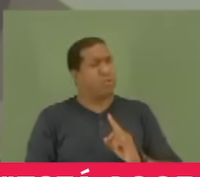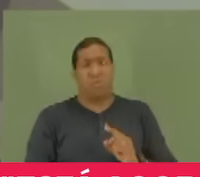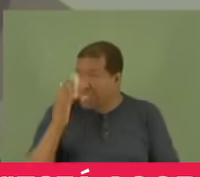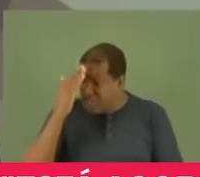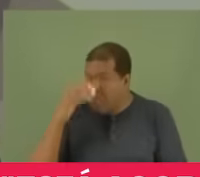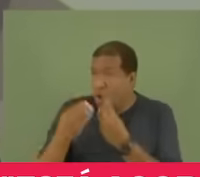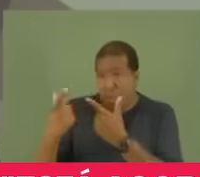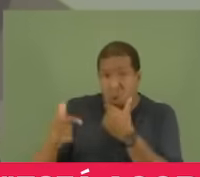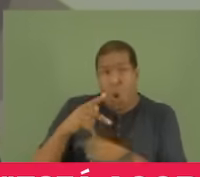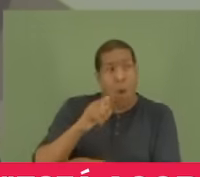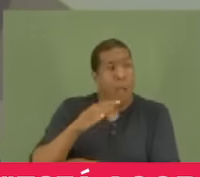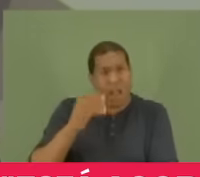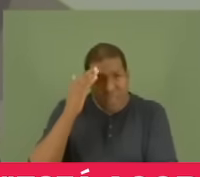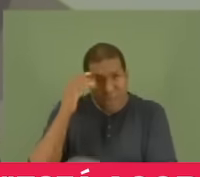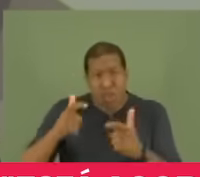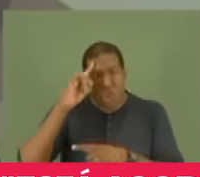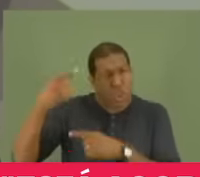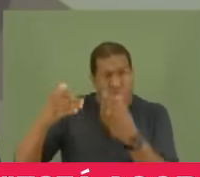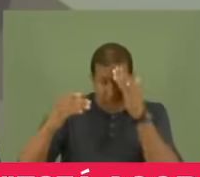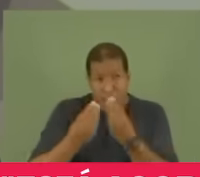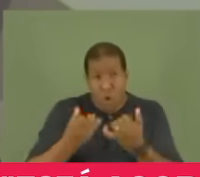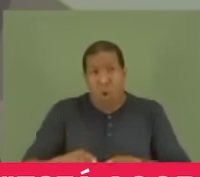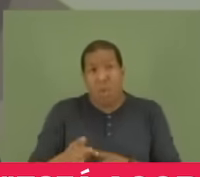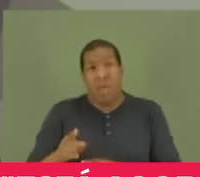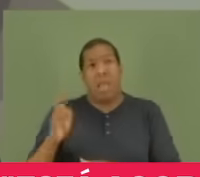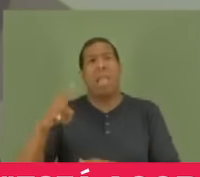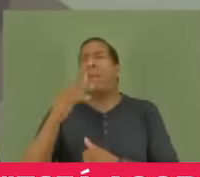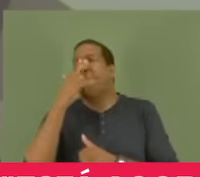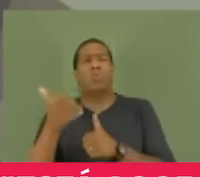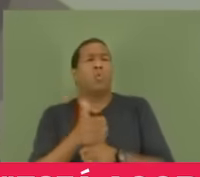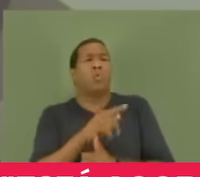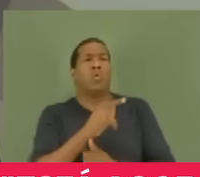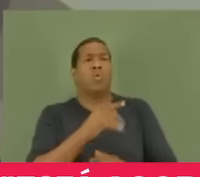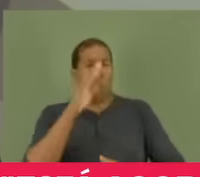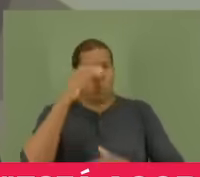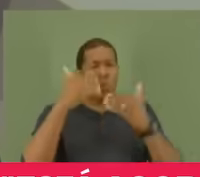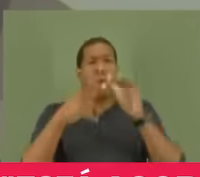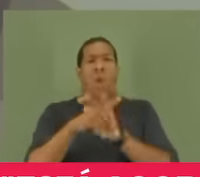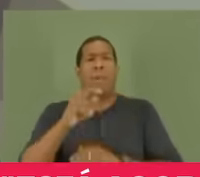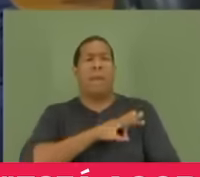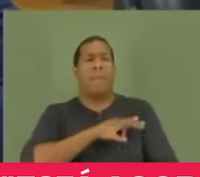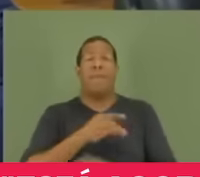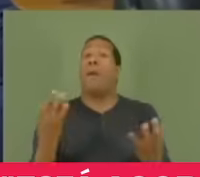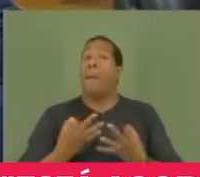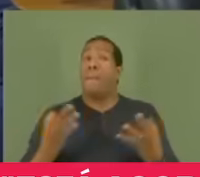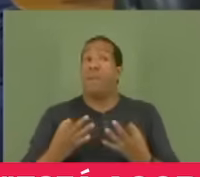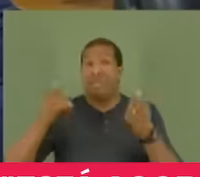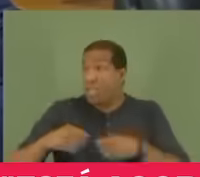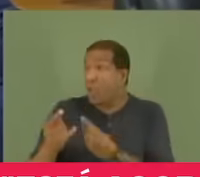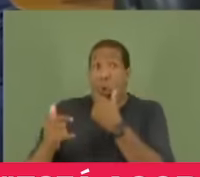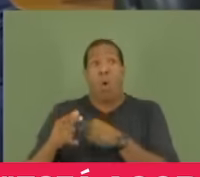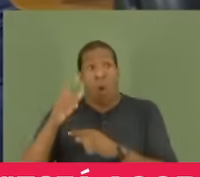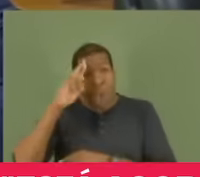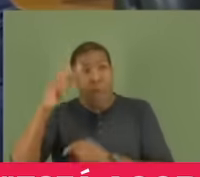qual o cargo que o senhor Paulo José exercia naquele dia? Se eu não me engano, ele era o substituto do comando de operações da PM, se eu não me engano. Perfeito. Justamente o comando